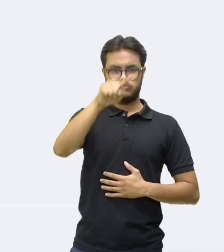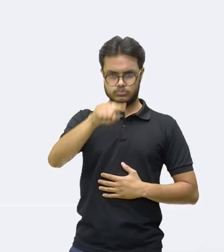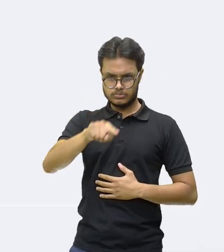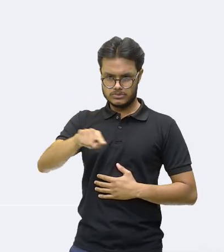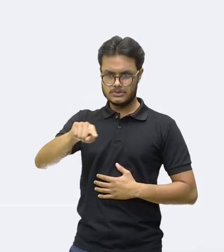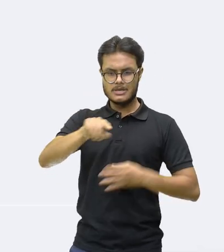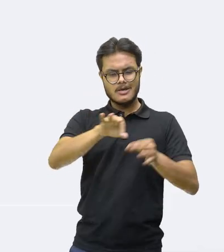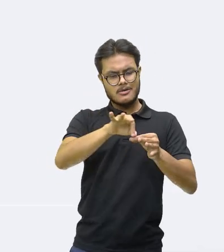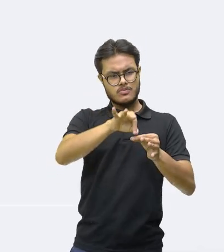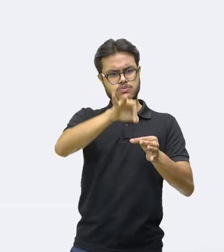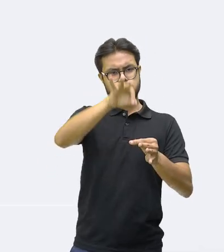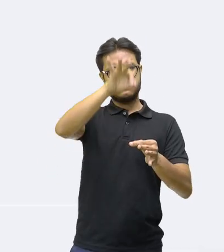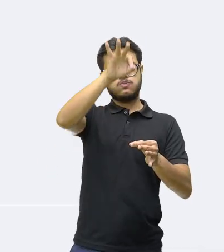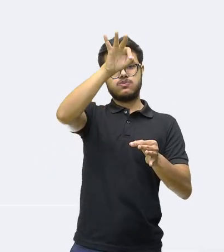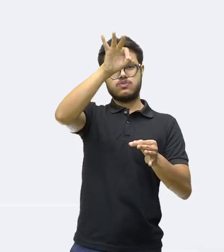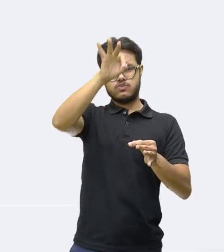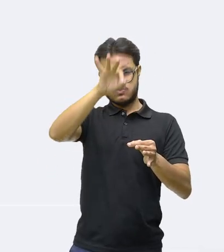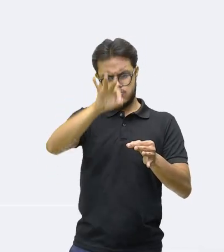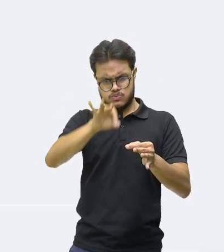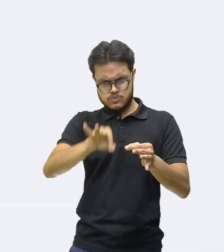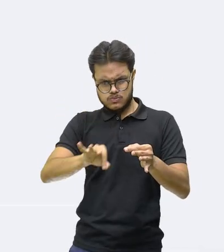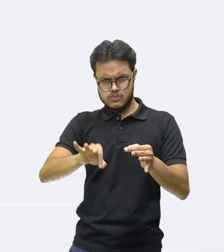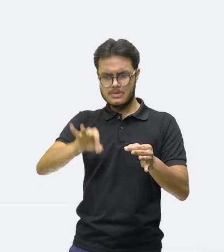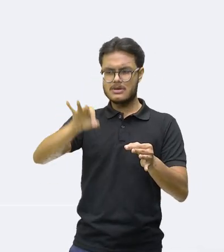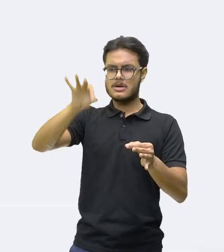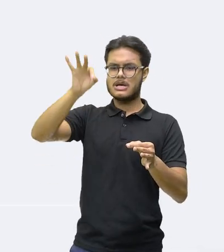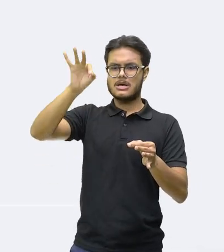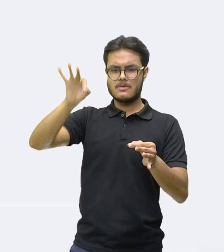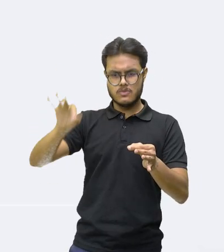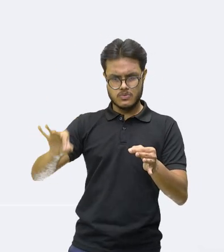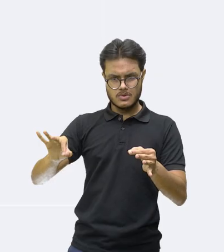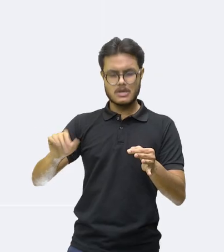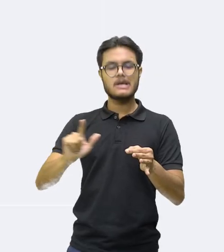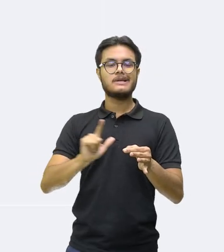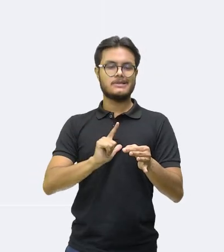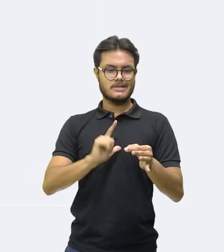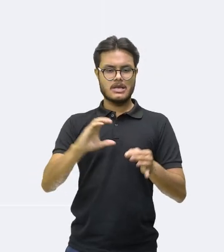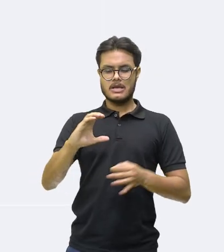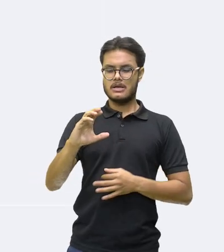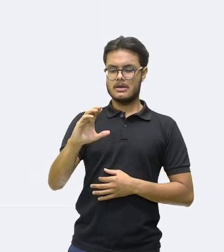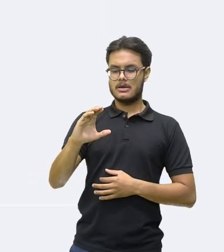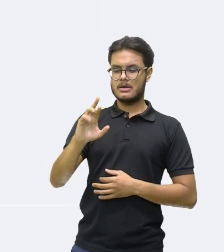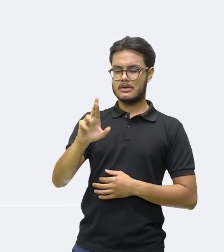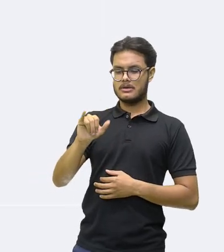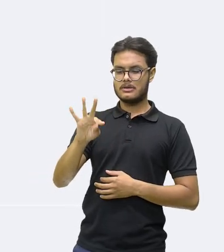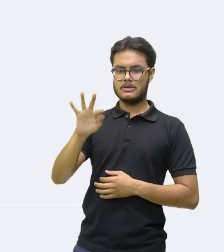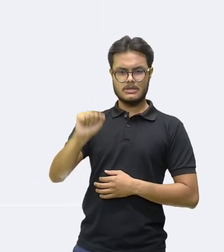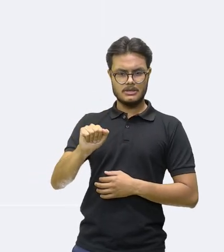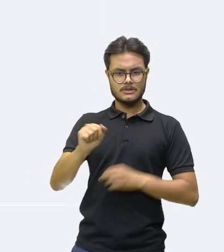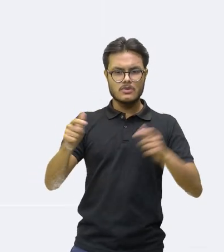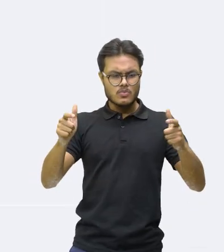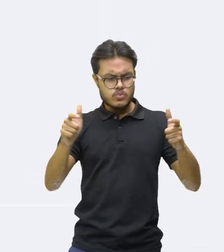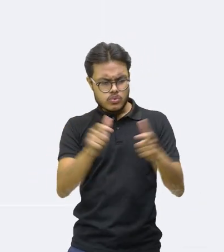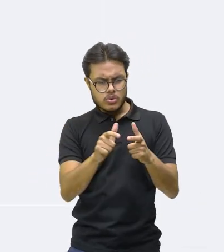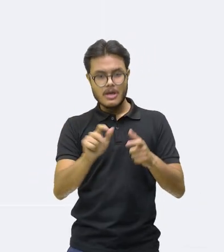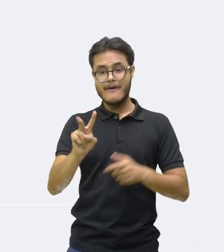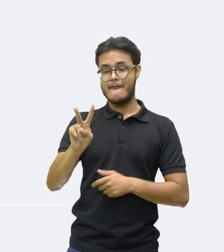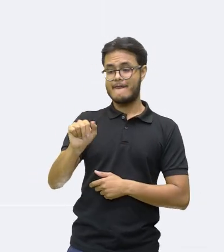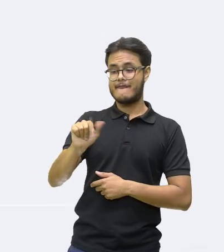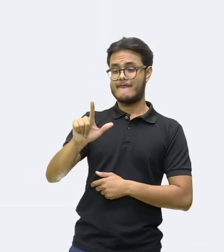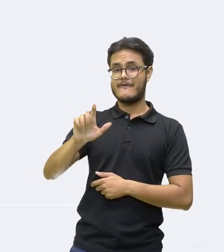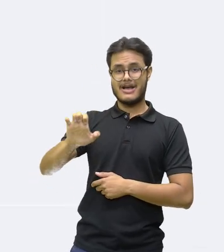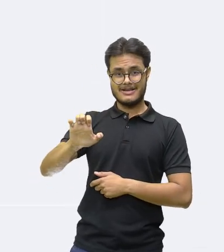o vale, que nesse caso é o ponto mais baixo. E aí um detalhe interessante é que a crista está associada à compressão, enquanto o vale está